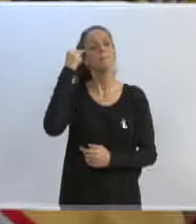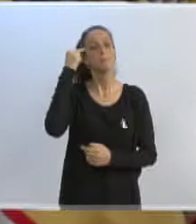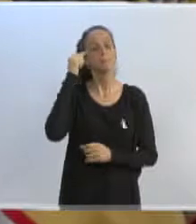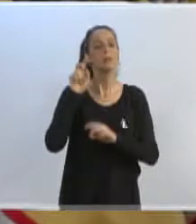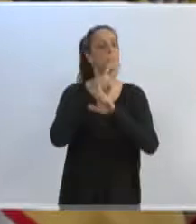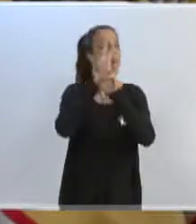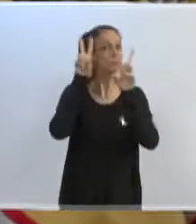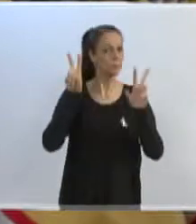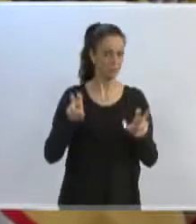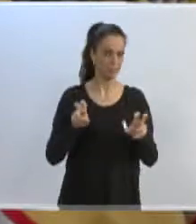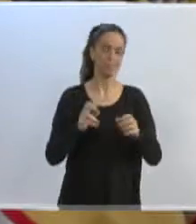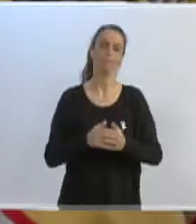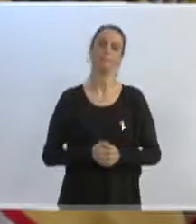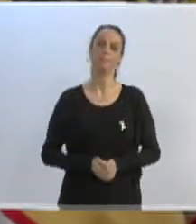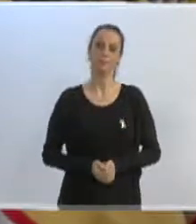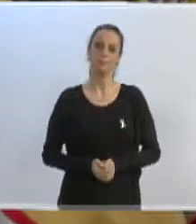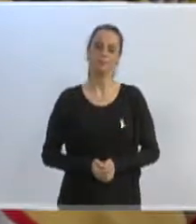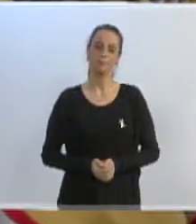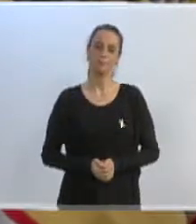sobre essa questão.